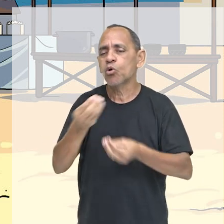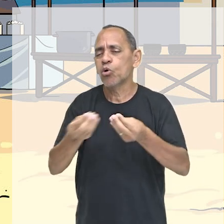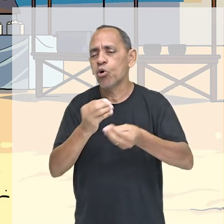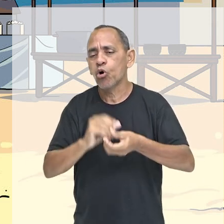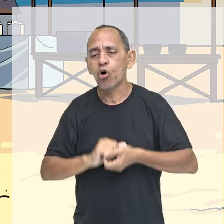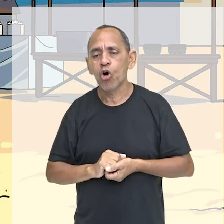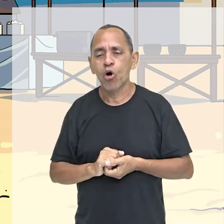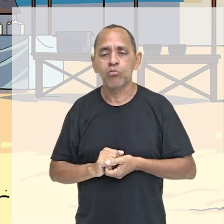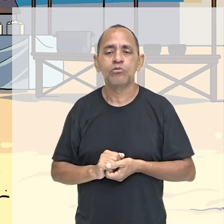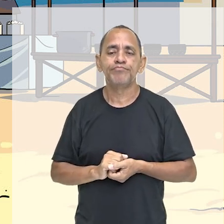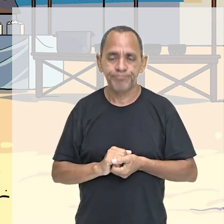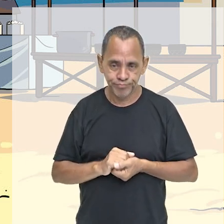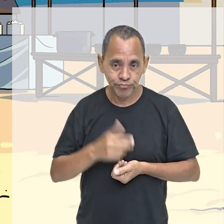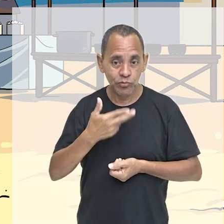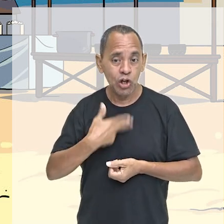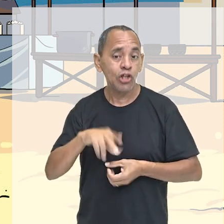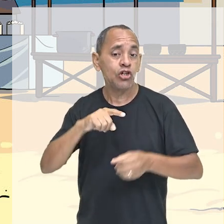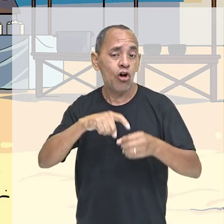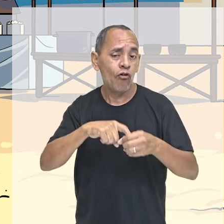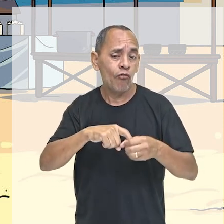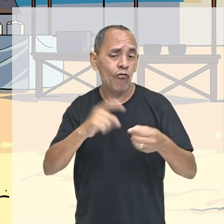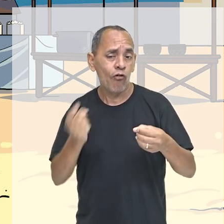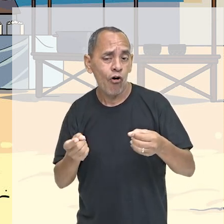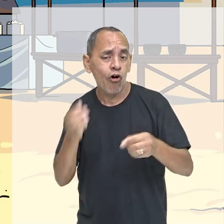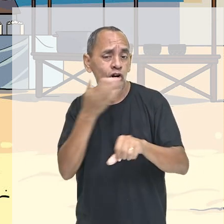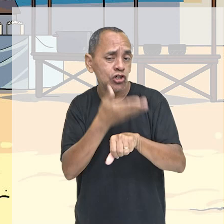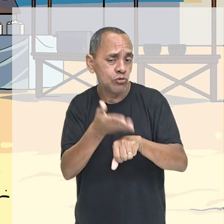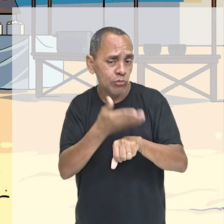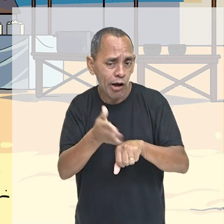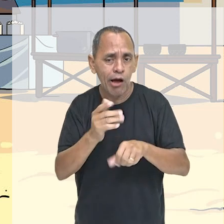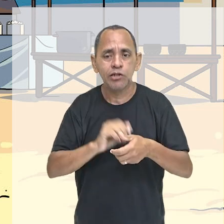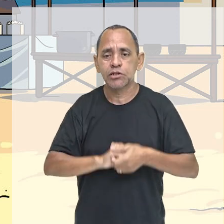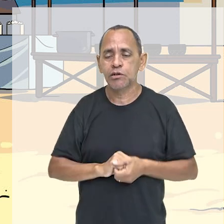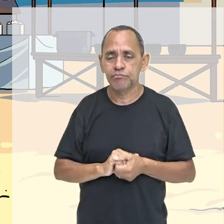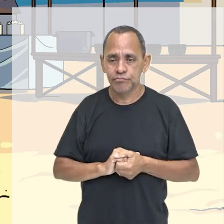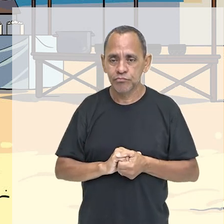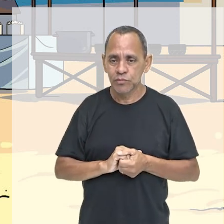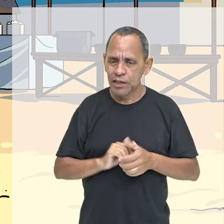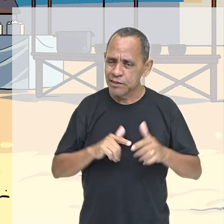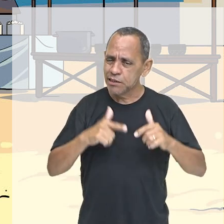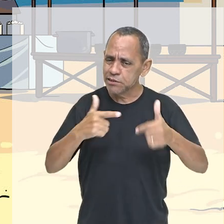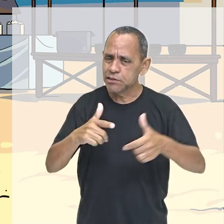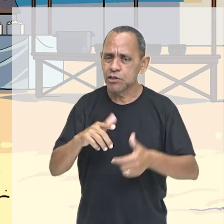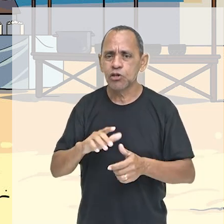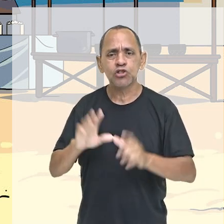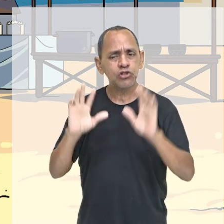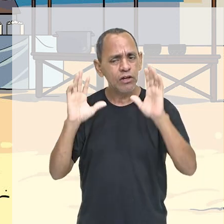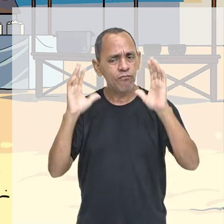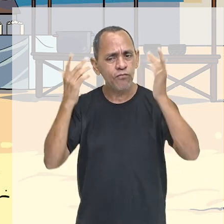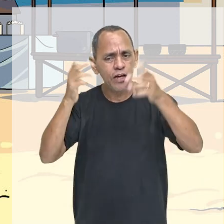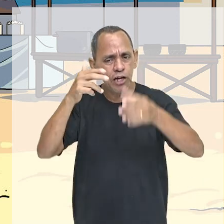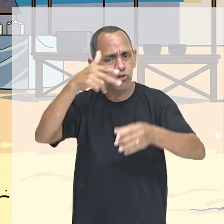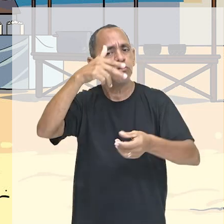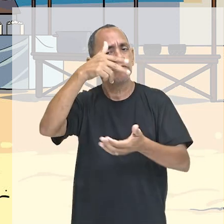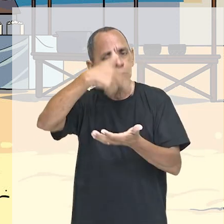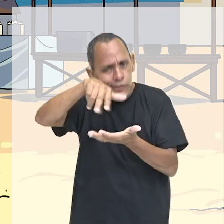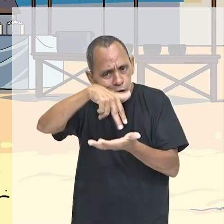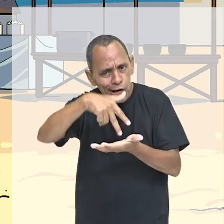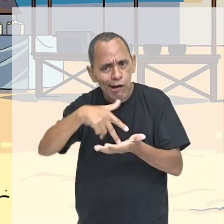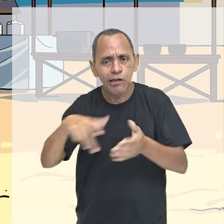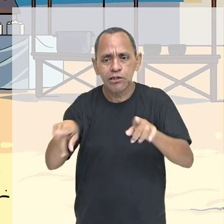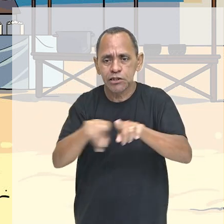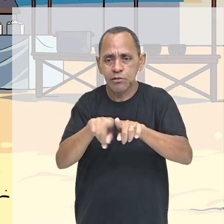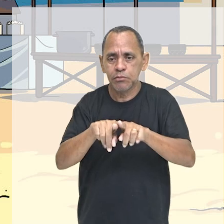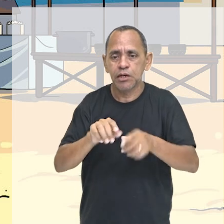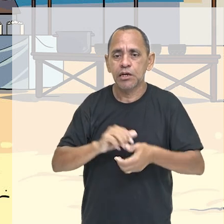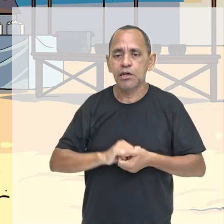profano. Sim, o profano, este ato das guloseimas, das festas, das danças, tem aí um